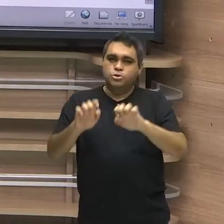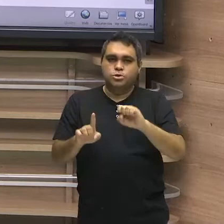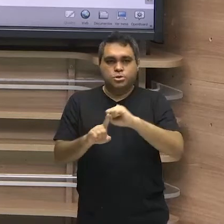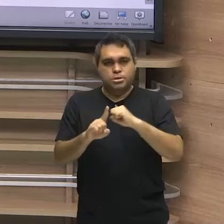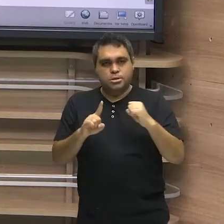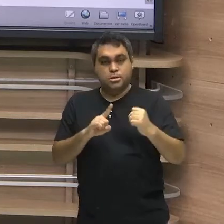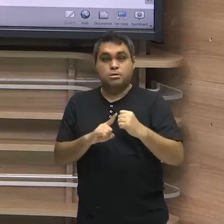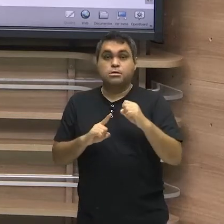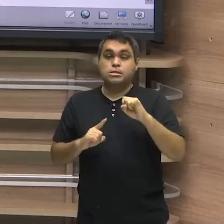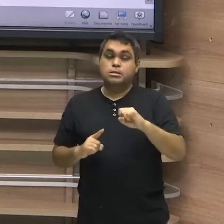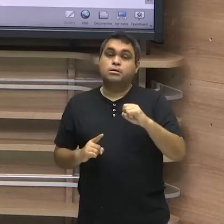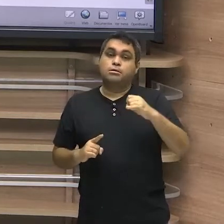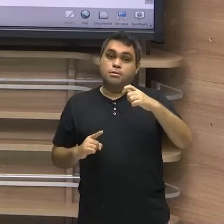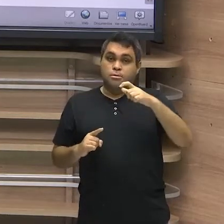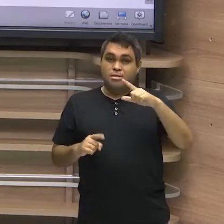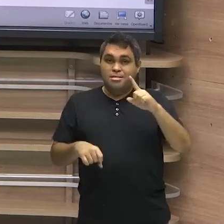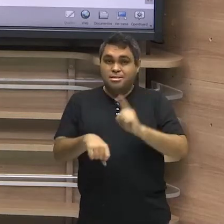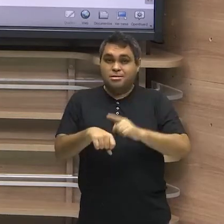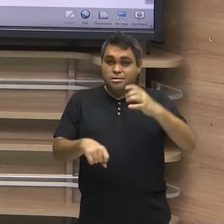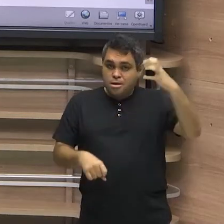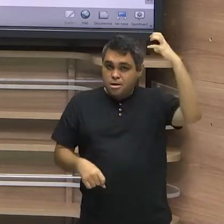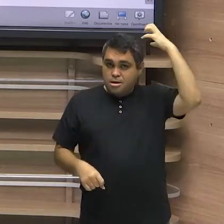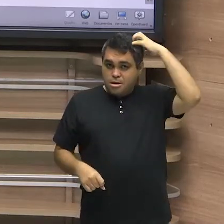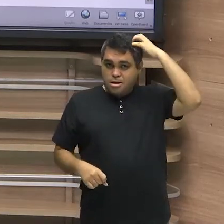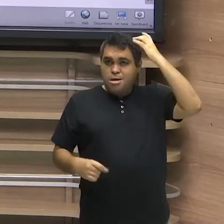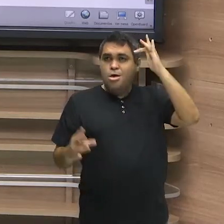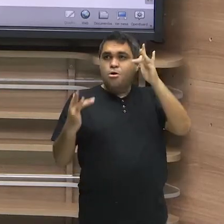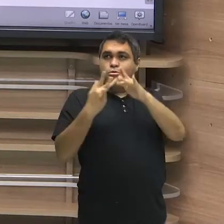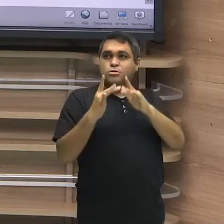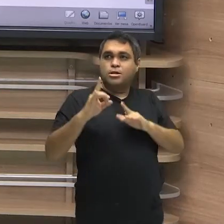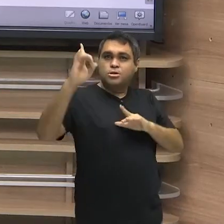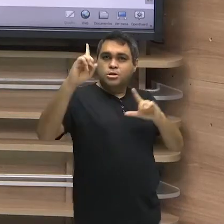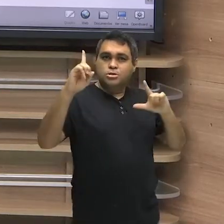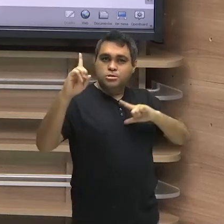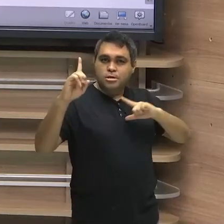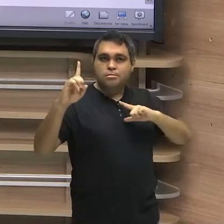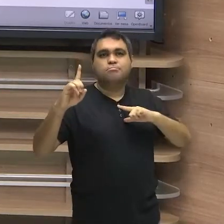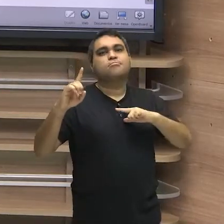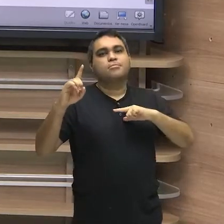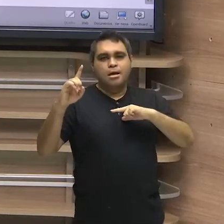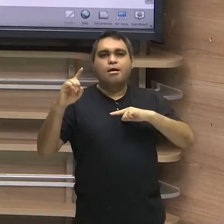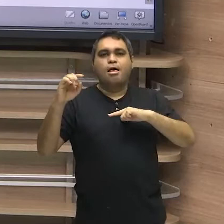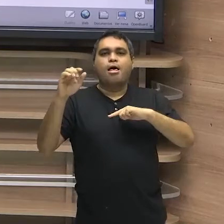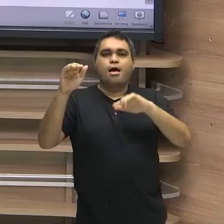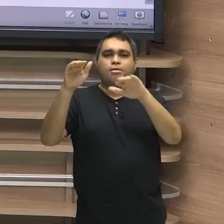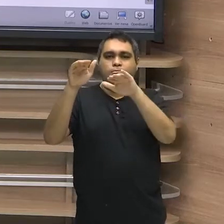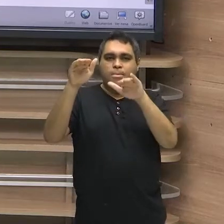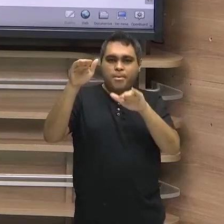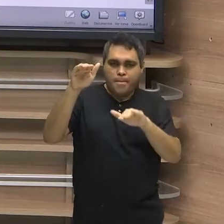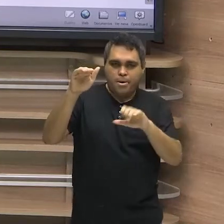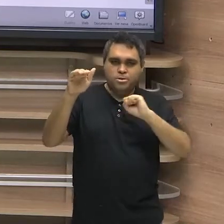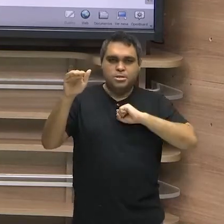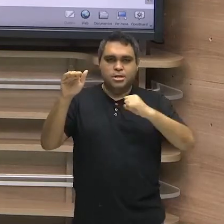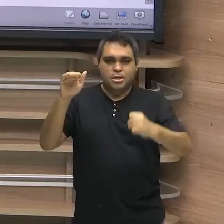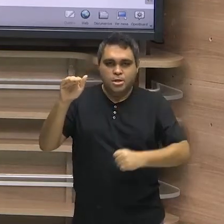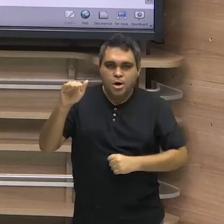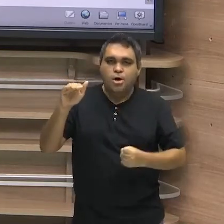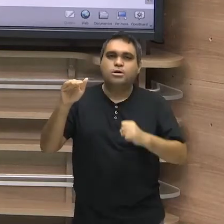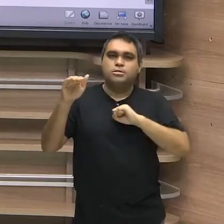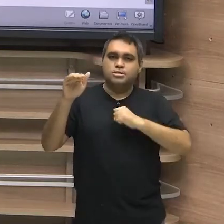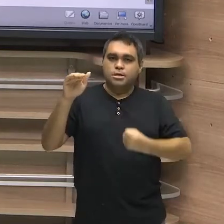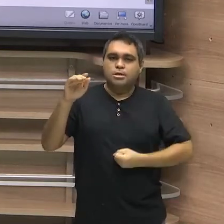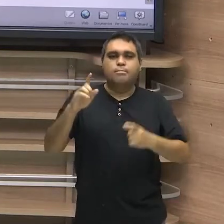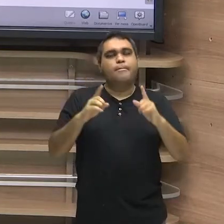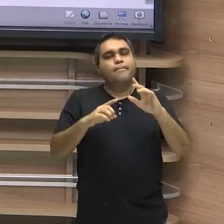coloca o rei como um grande representante dos deuses, né? Abaixo dele ali a gente vai ter o papel dos sacerdotes, dos grandes templos que